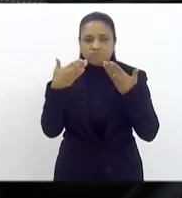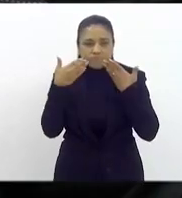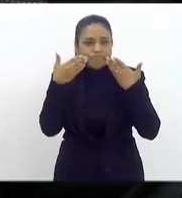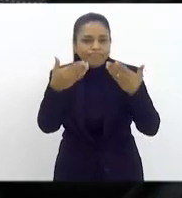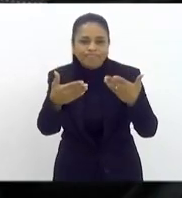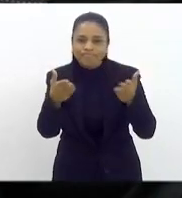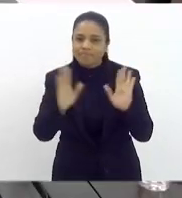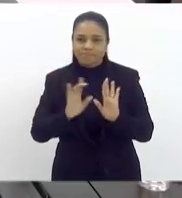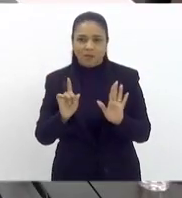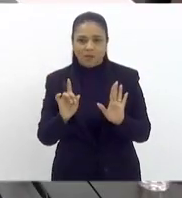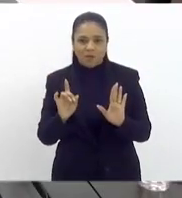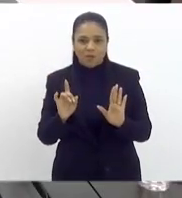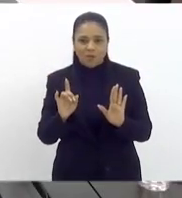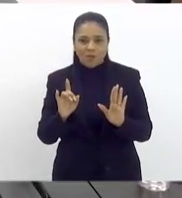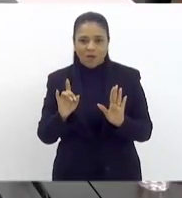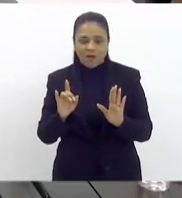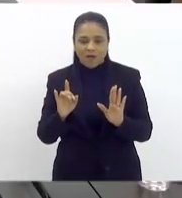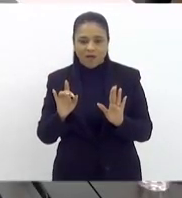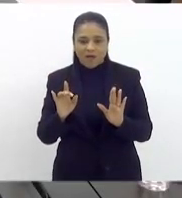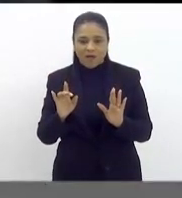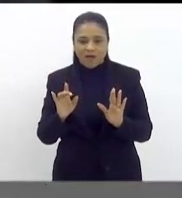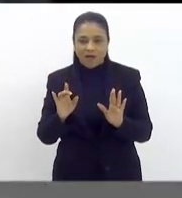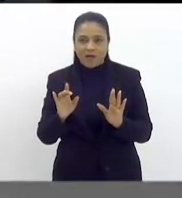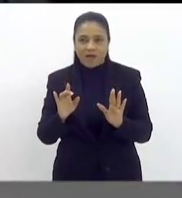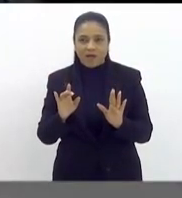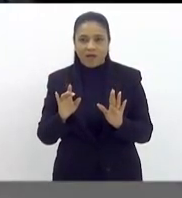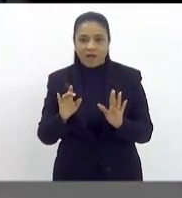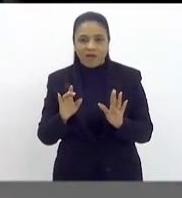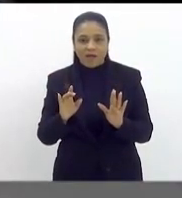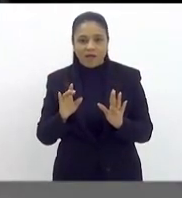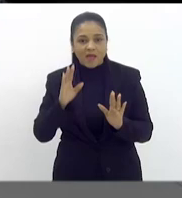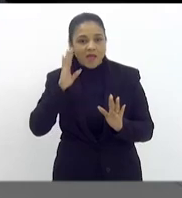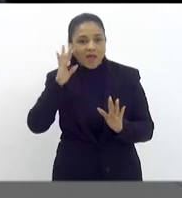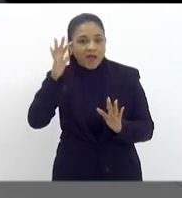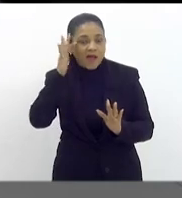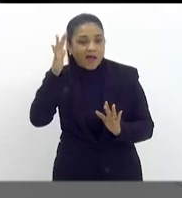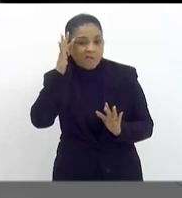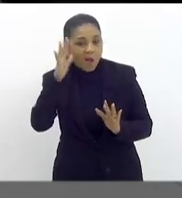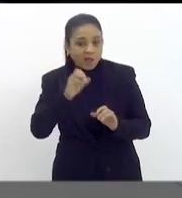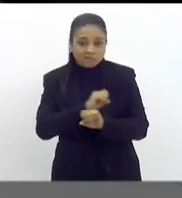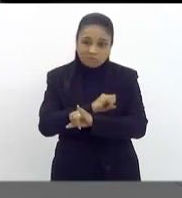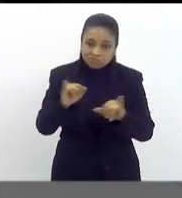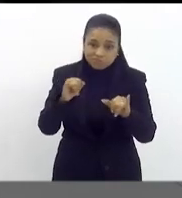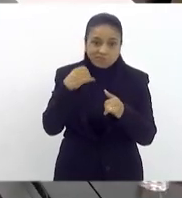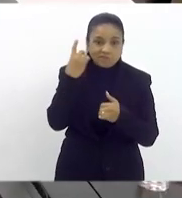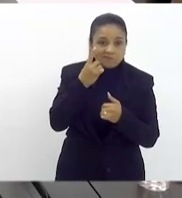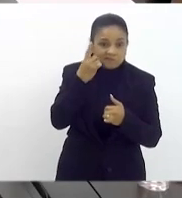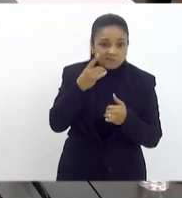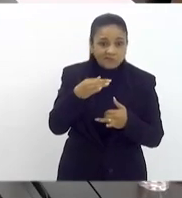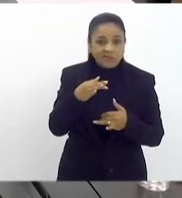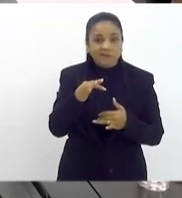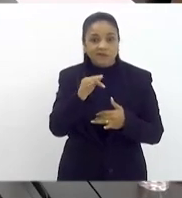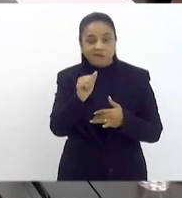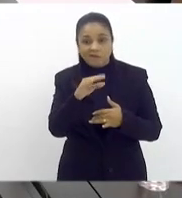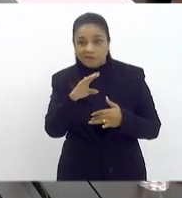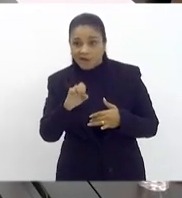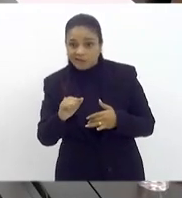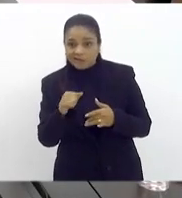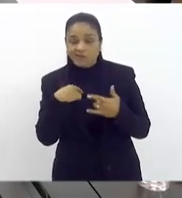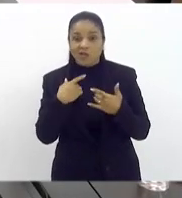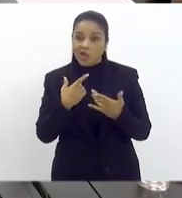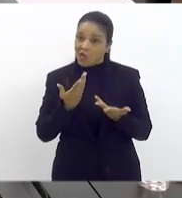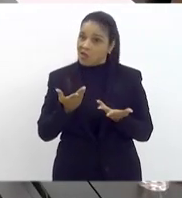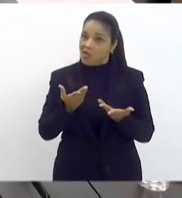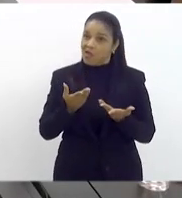cobraria. Cobraria, na hipótese, cobraria, sim. Na hipótese colocada pelo deputado Fábio. É isso que eu quero. Cobraria até num churrasco. Perfeito. Que você fizesse é que em casa ou